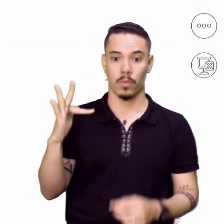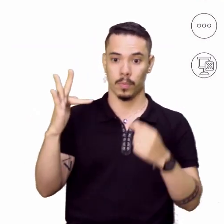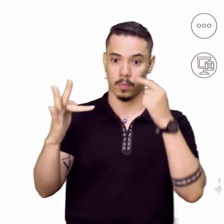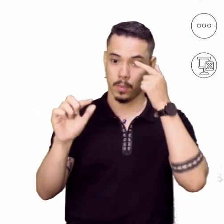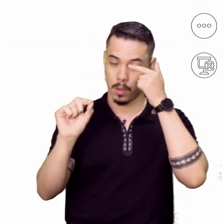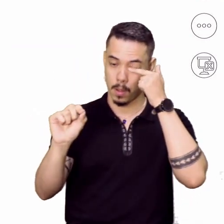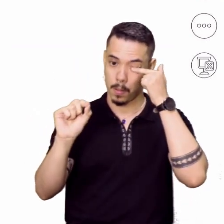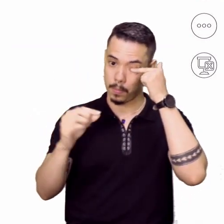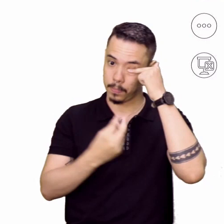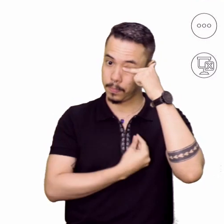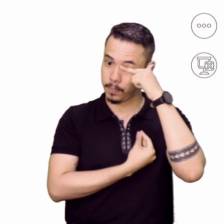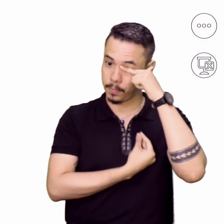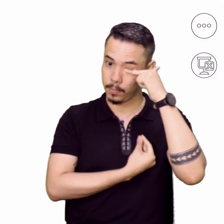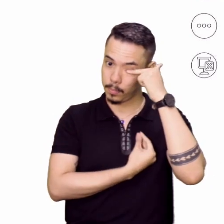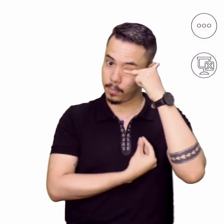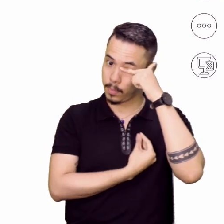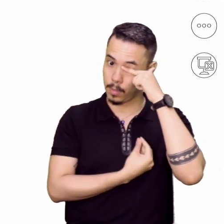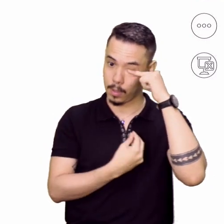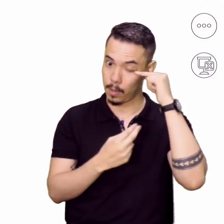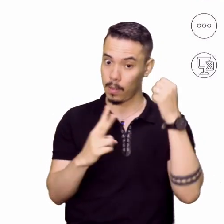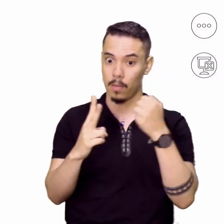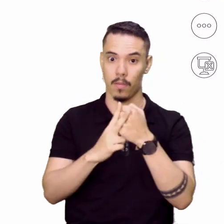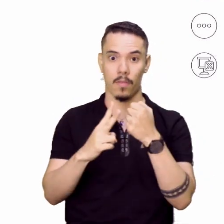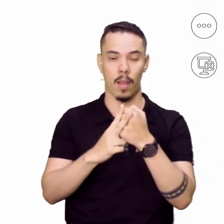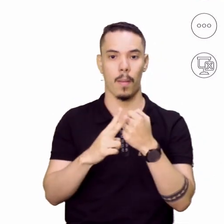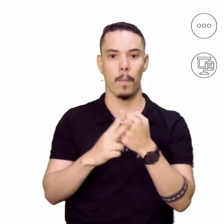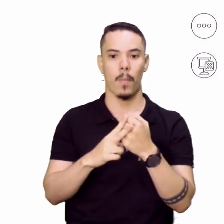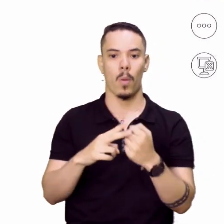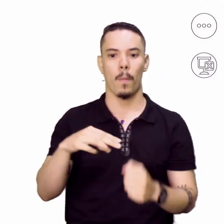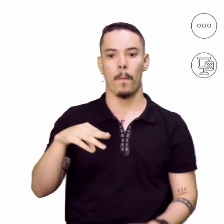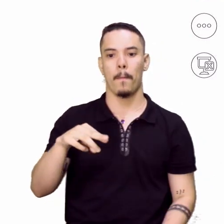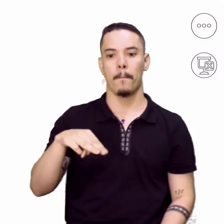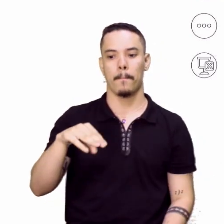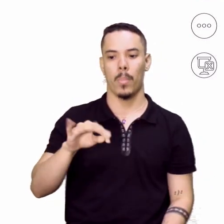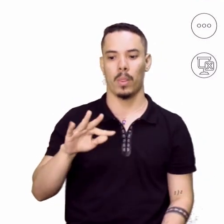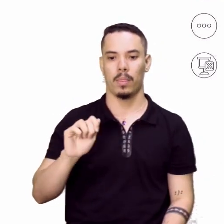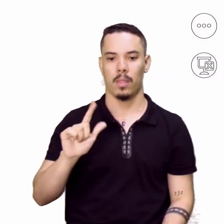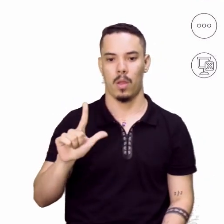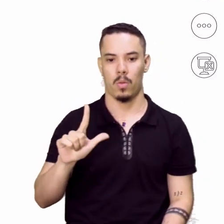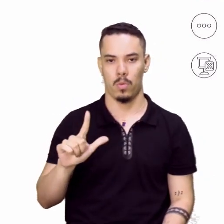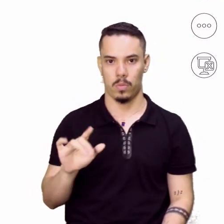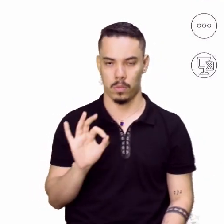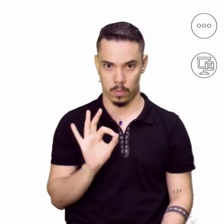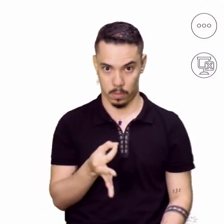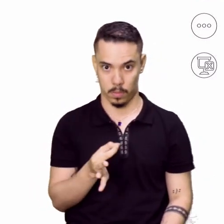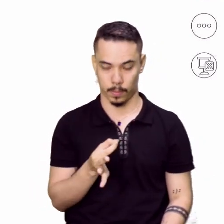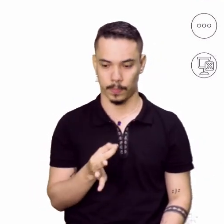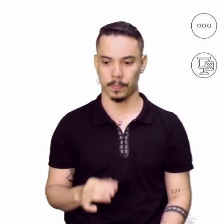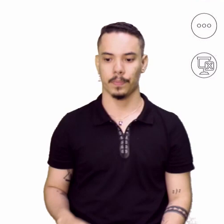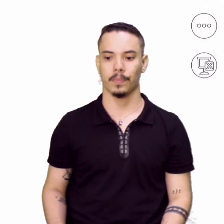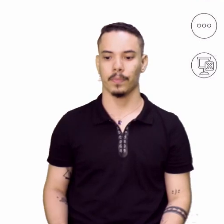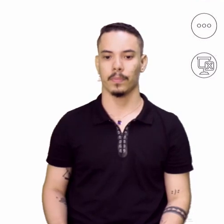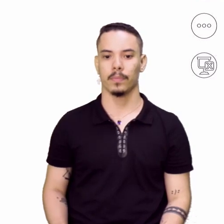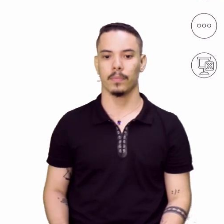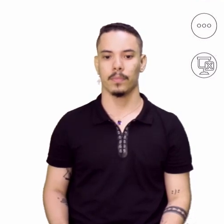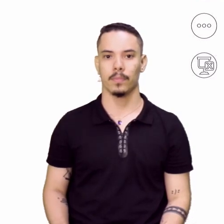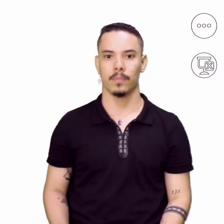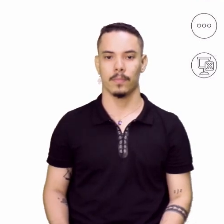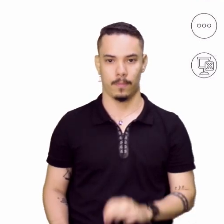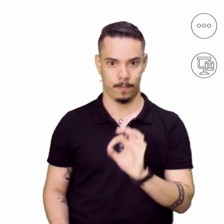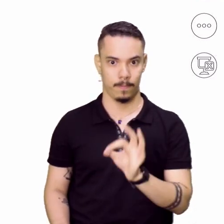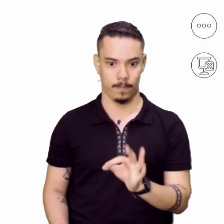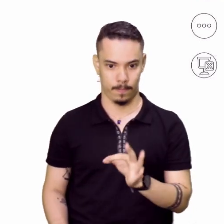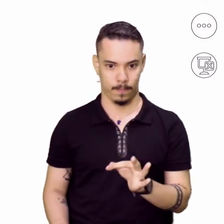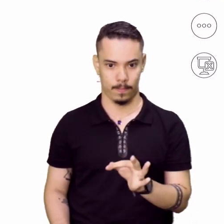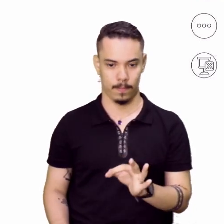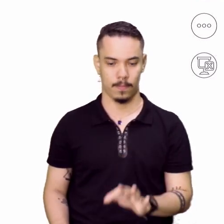justamente a presença desse verbo modal que é o verbo modal do Futuro que é o Will tá muita gente vai falar Will não tem problema